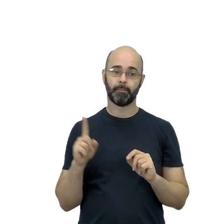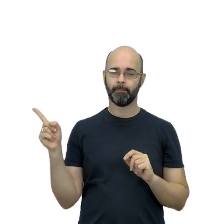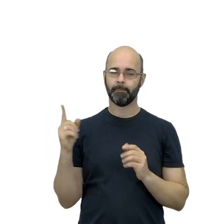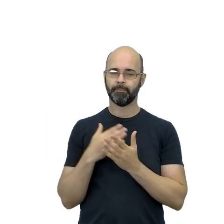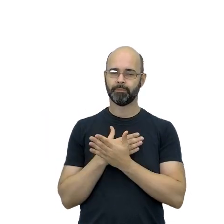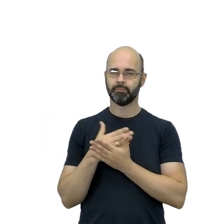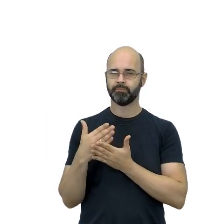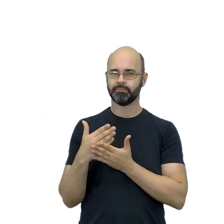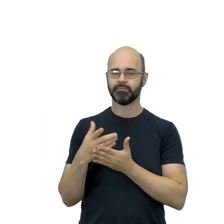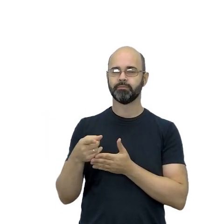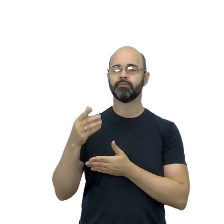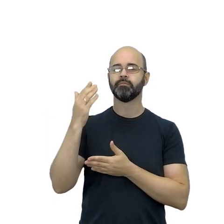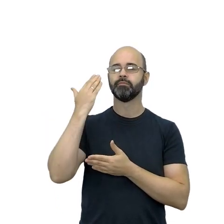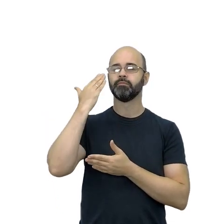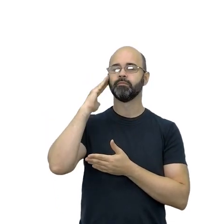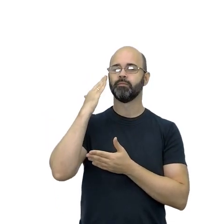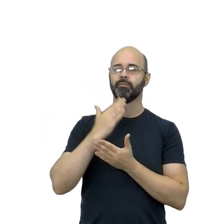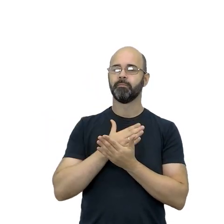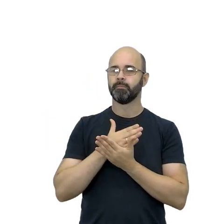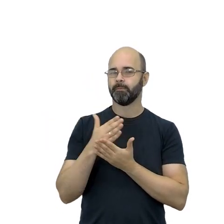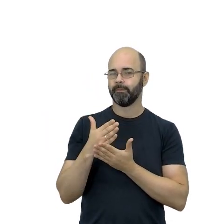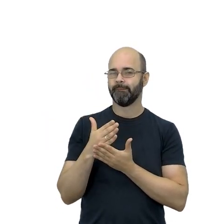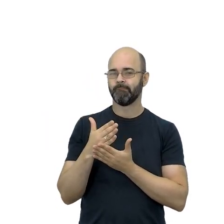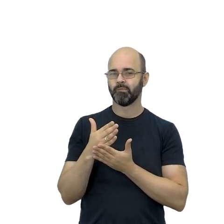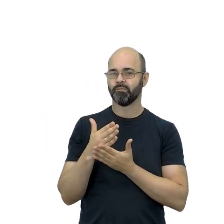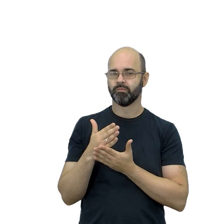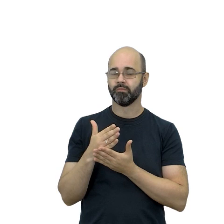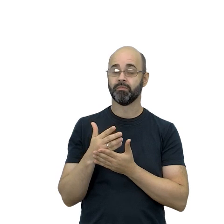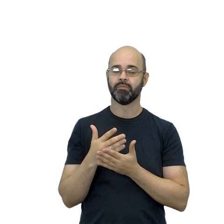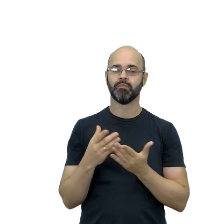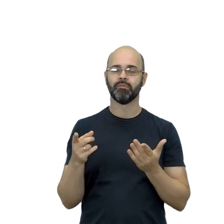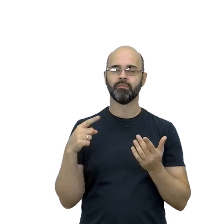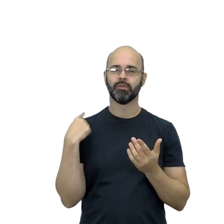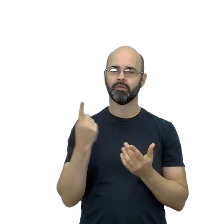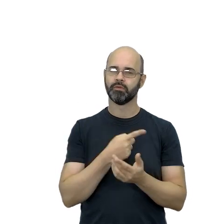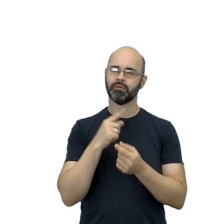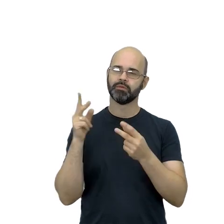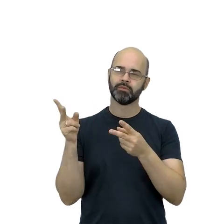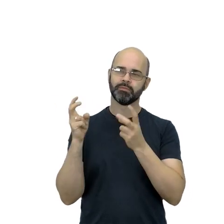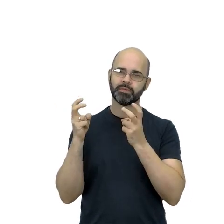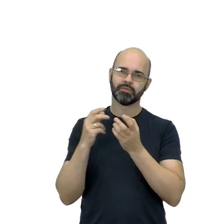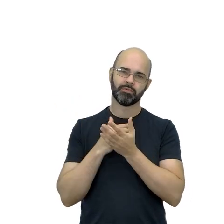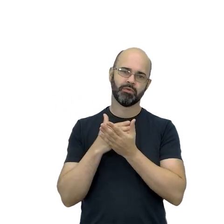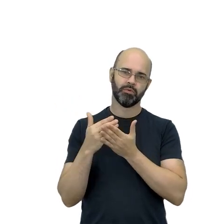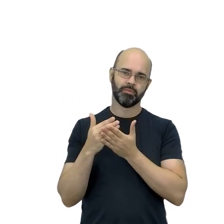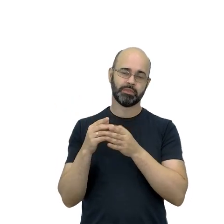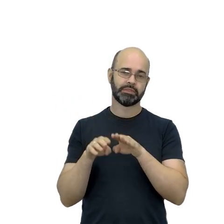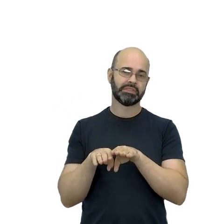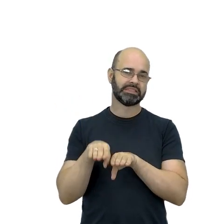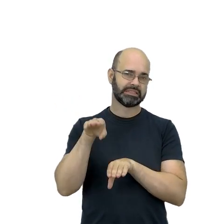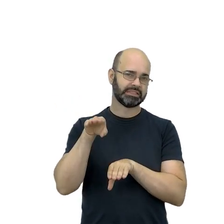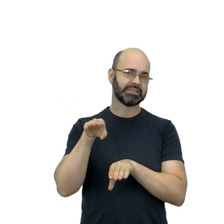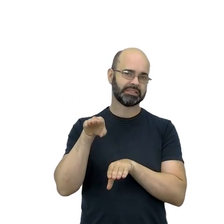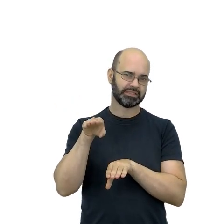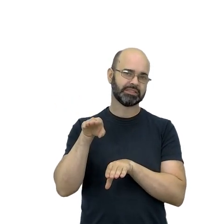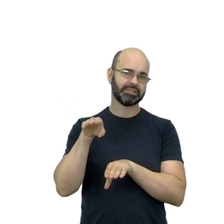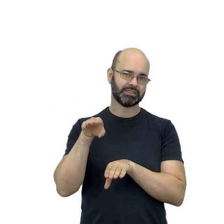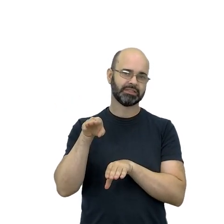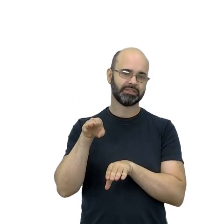uma inferência, né? A gente já começa a perceber a discrepância que tem